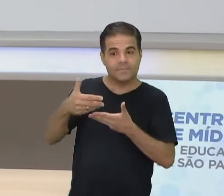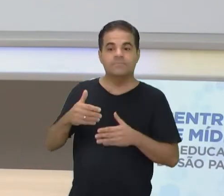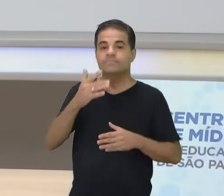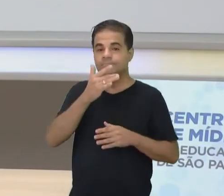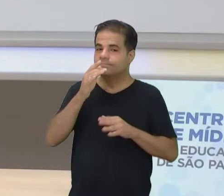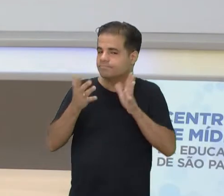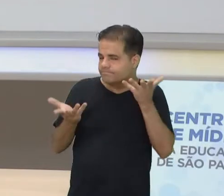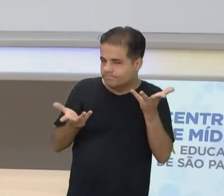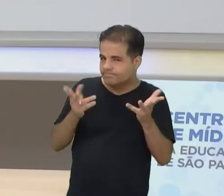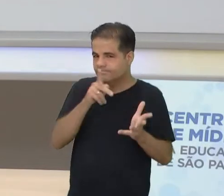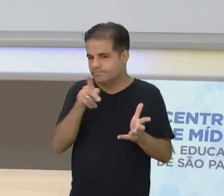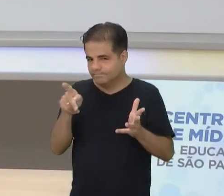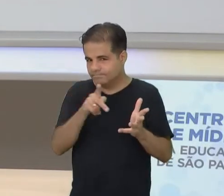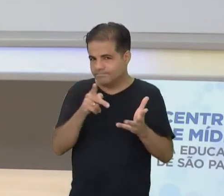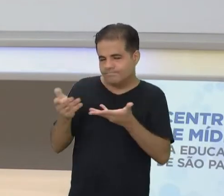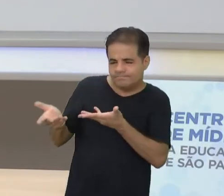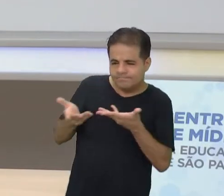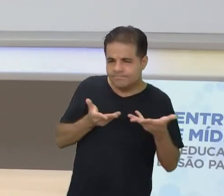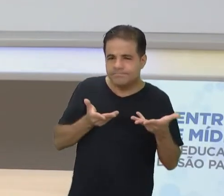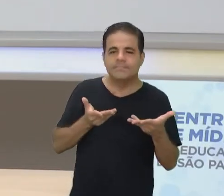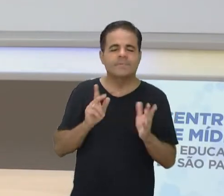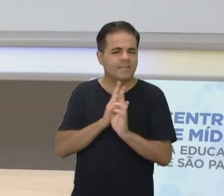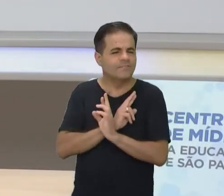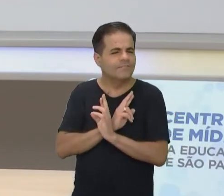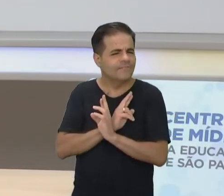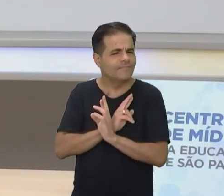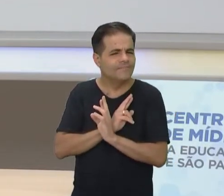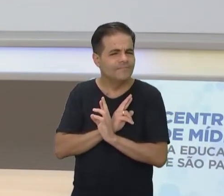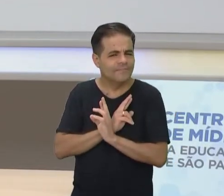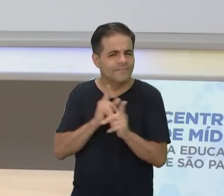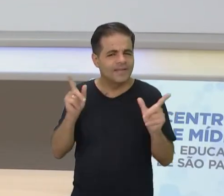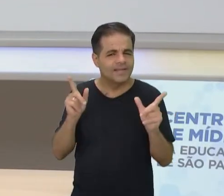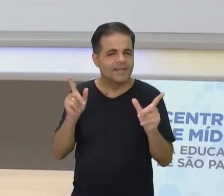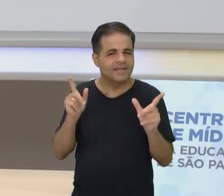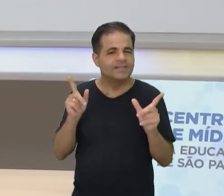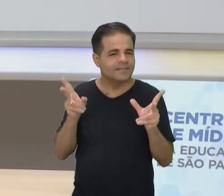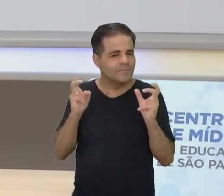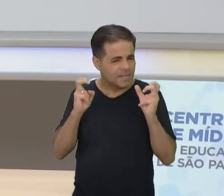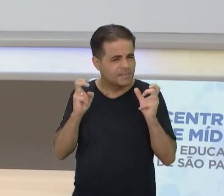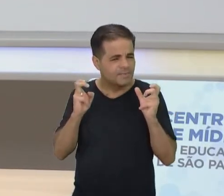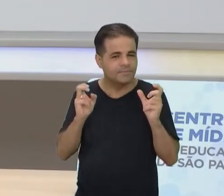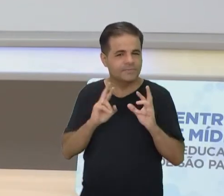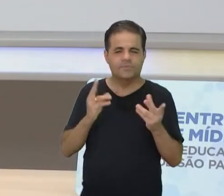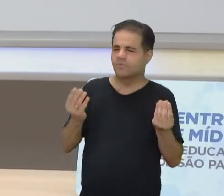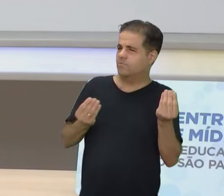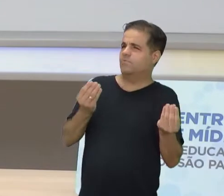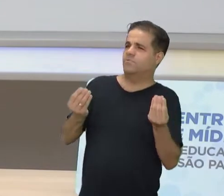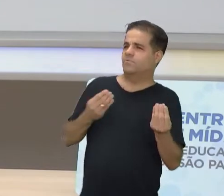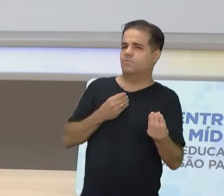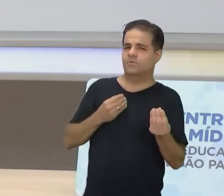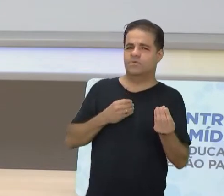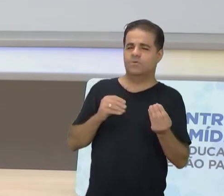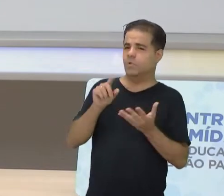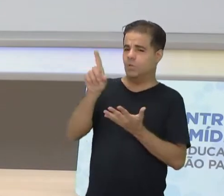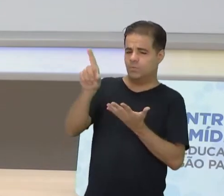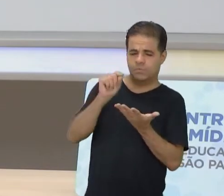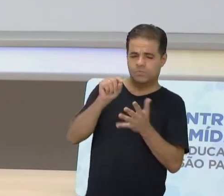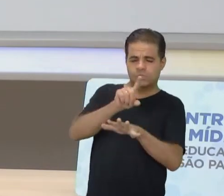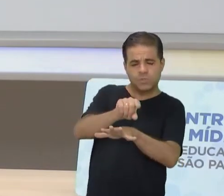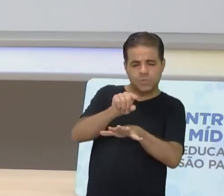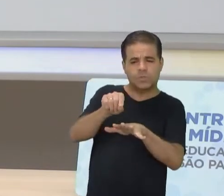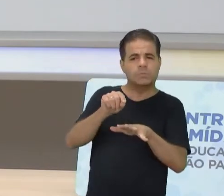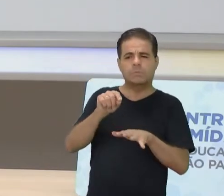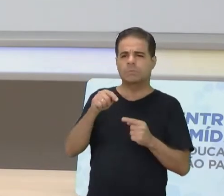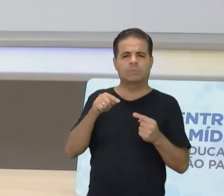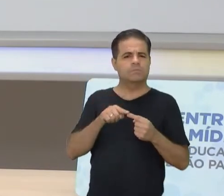professor meio assim, diferente, tá diferente o negócio, tá percebendo, né? Como assim? Eu não escolhi esse itinerário,